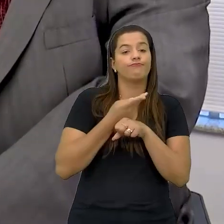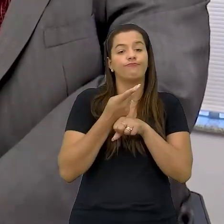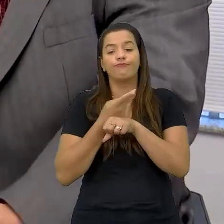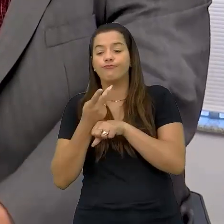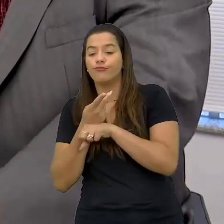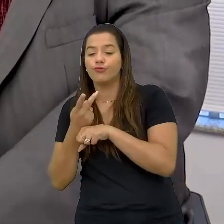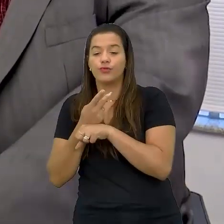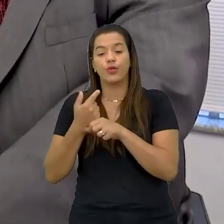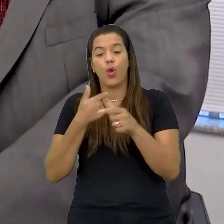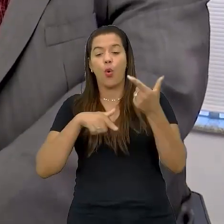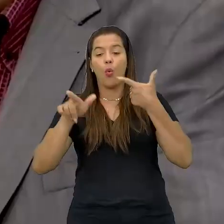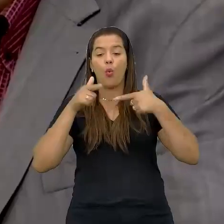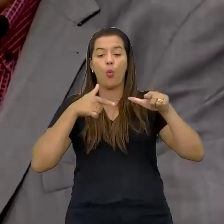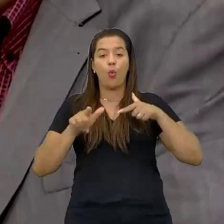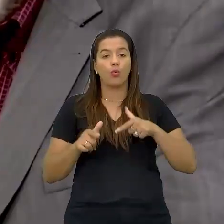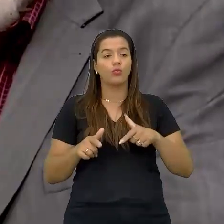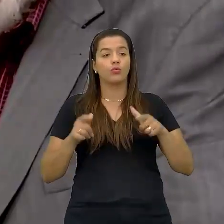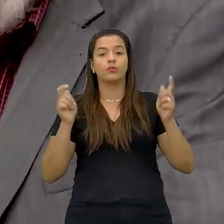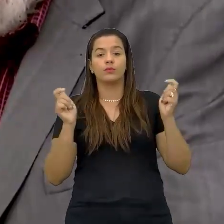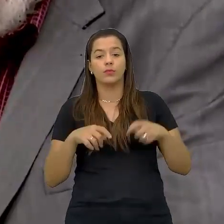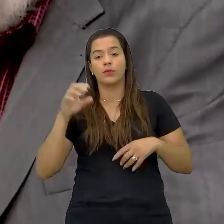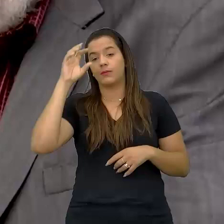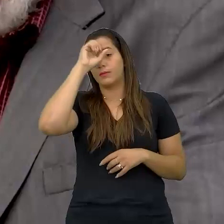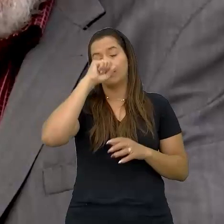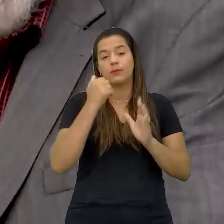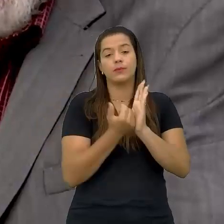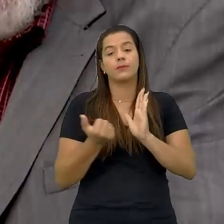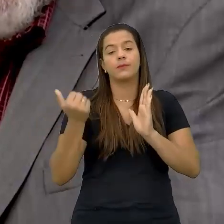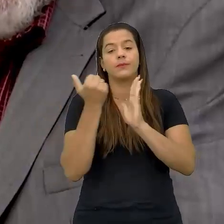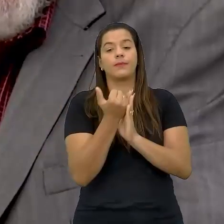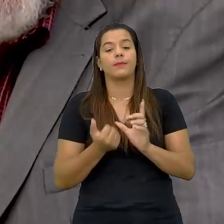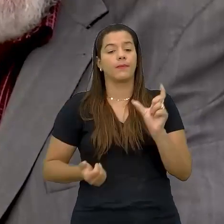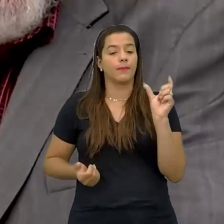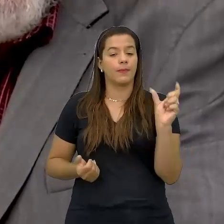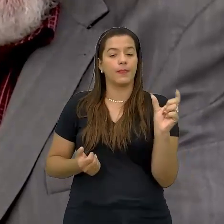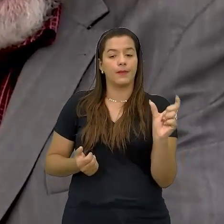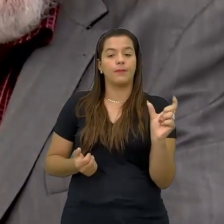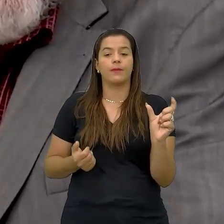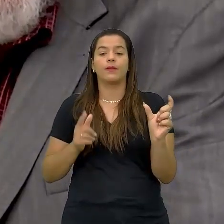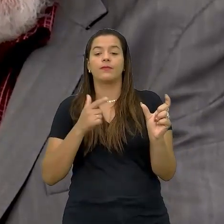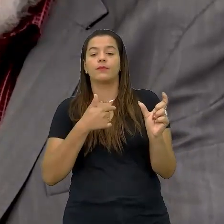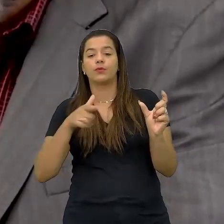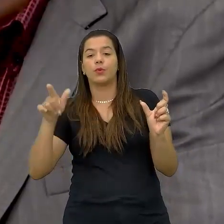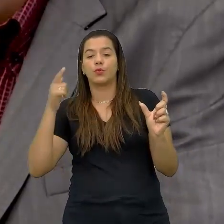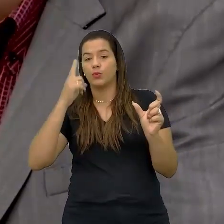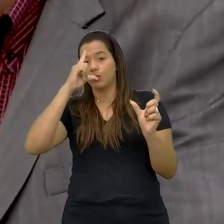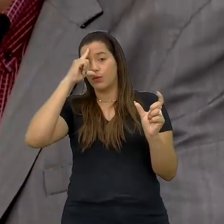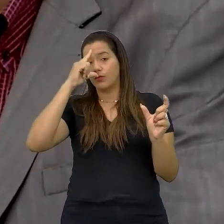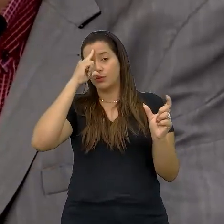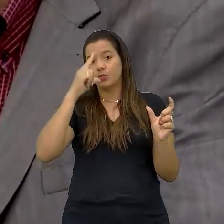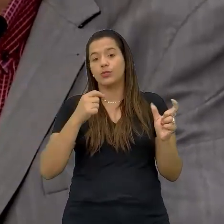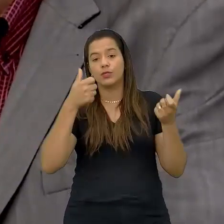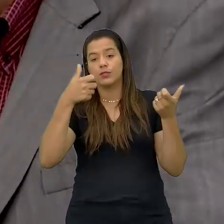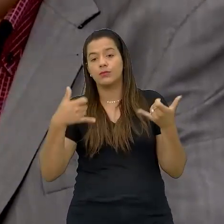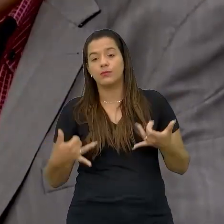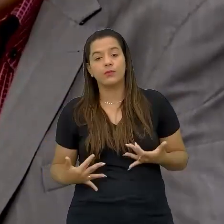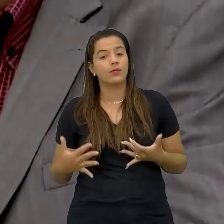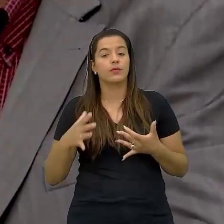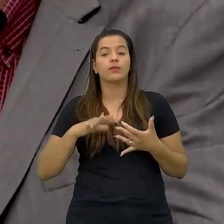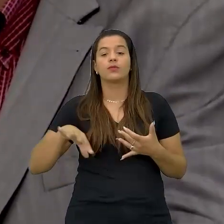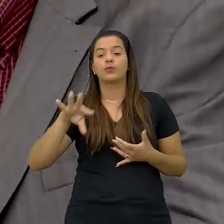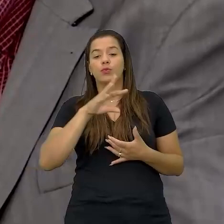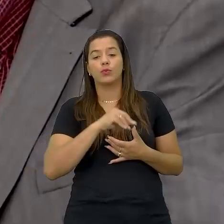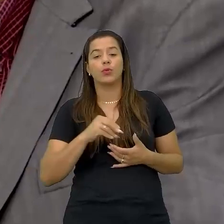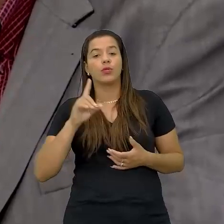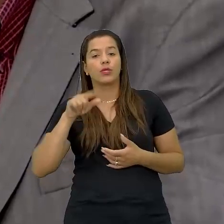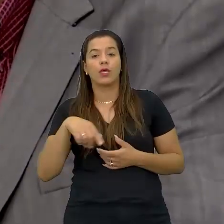e outras, procurar. Eu quero até acrescentar algo que gosto, a palavra cur do idioma latino vai gerar para nós uma expressão deliciosa,